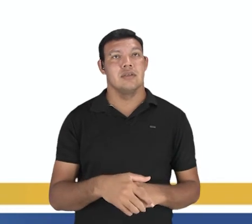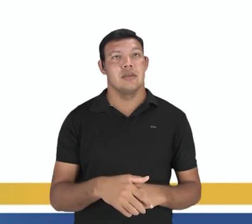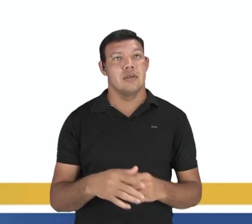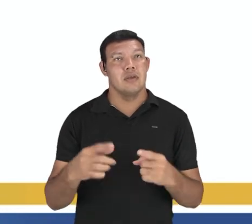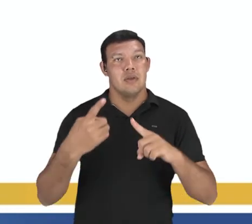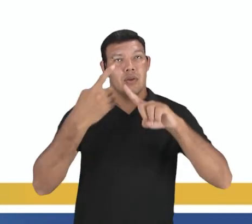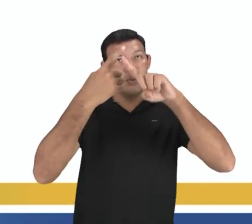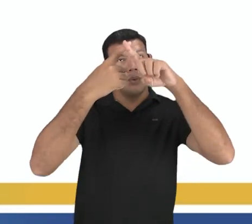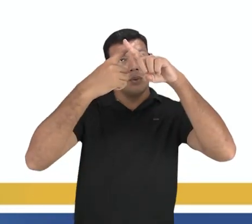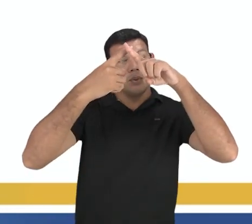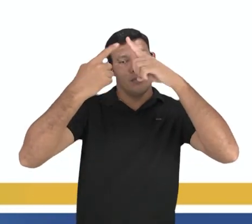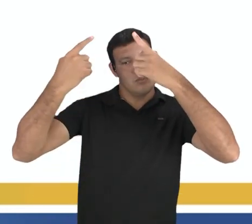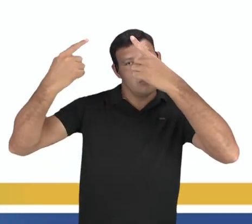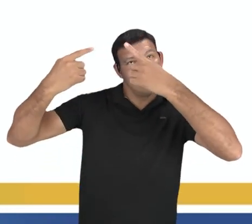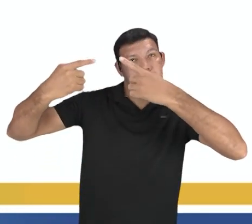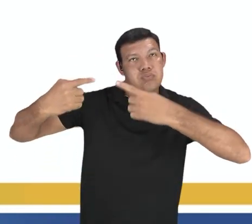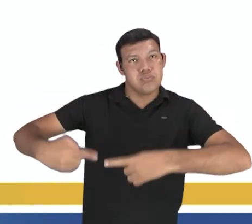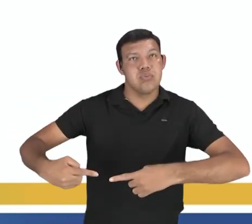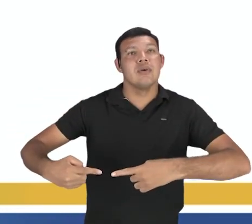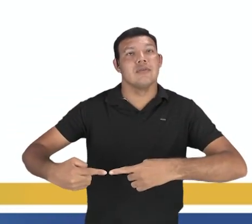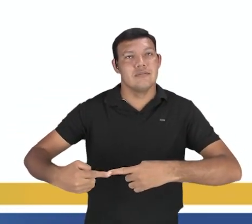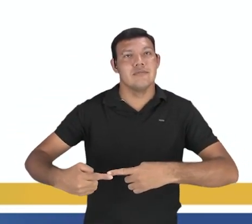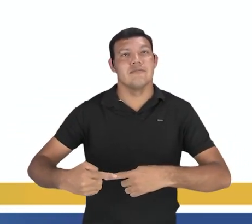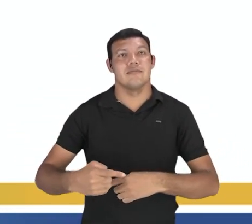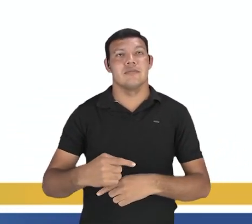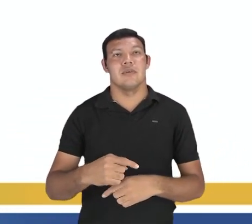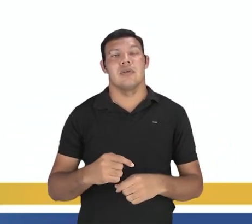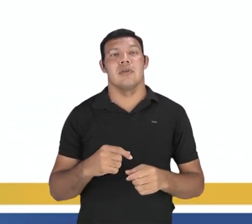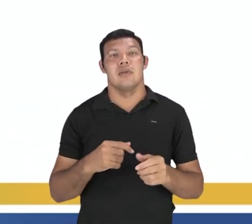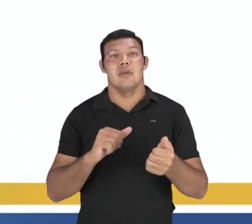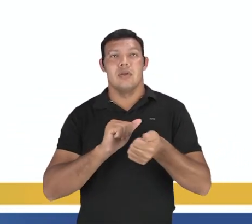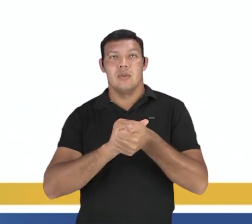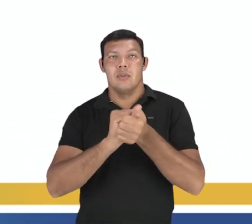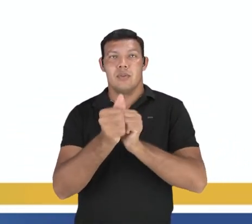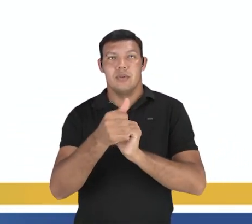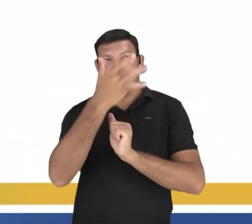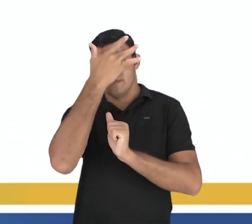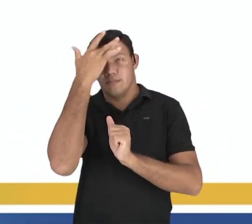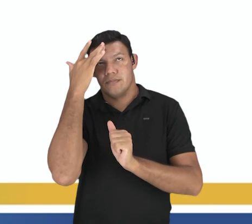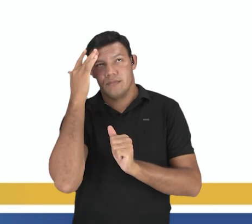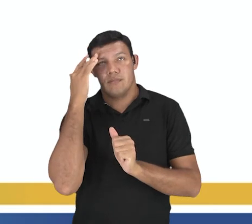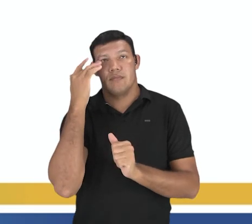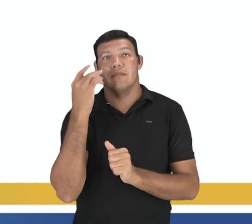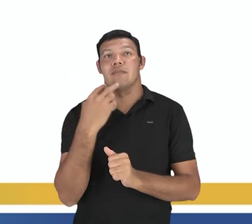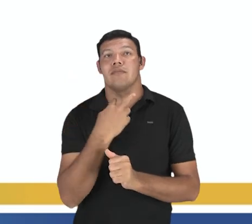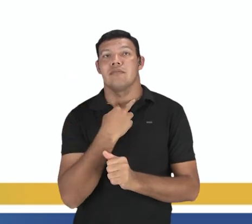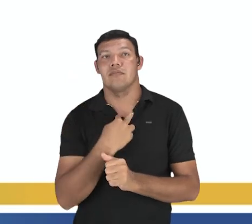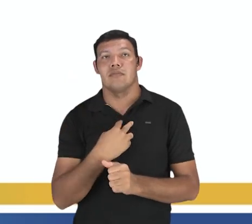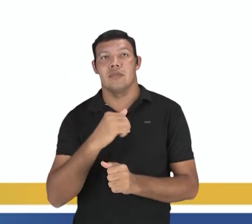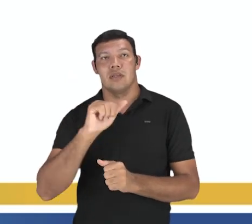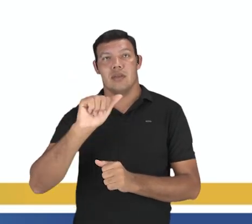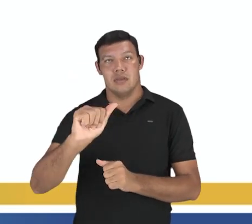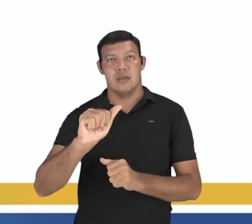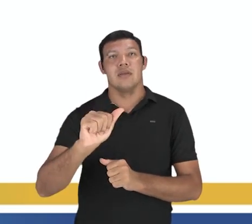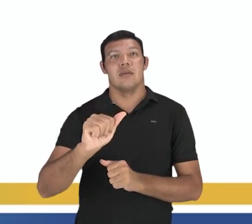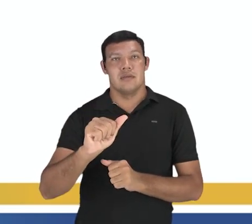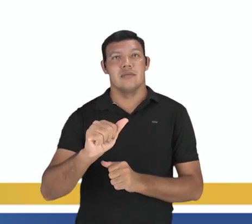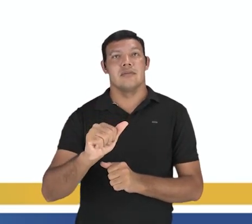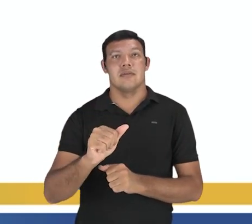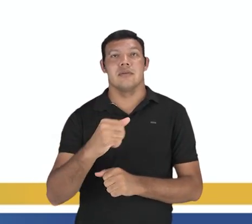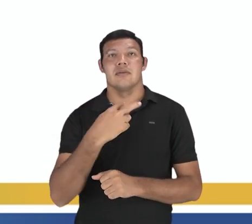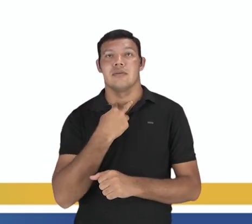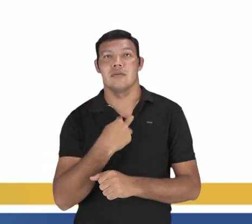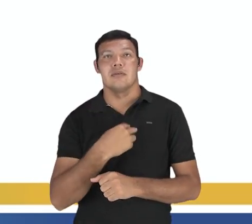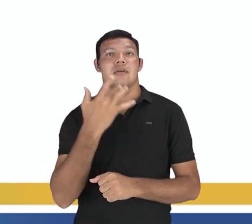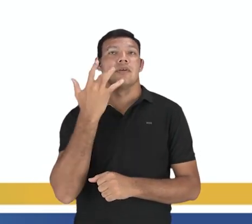competição atleta a ficou com a medalha de ouro no salto em altura com vara atingindo 6,03 metros o a carta